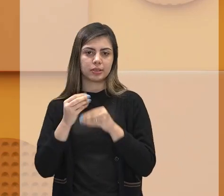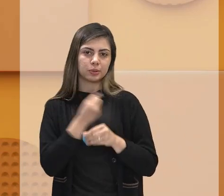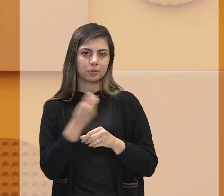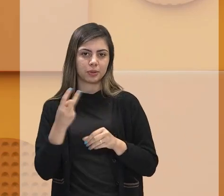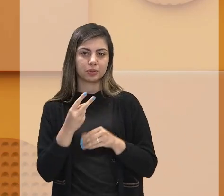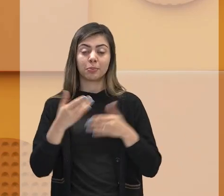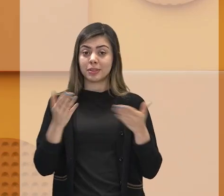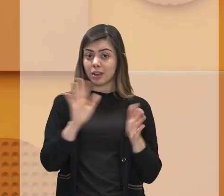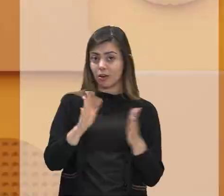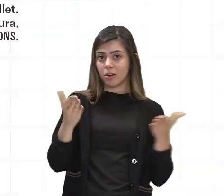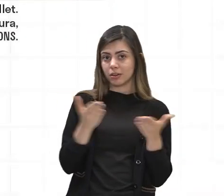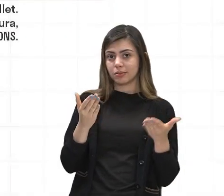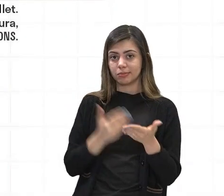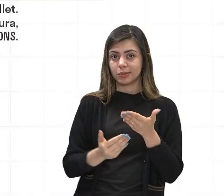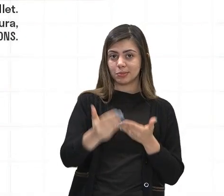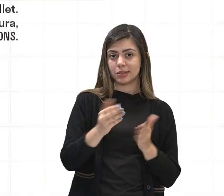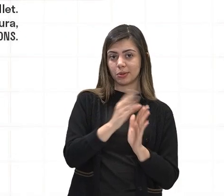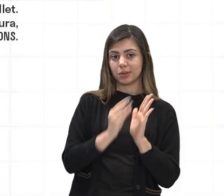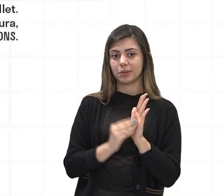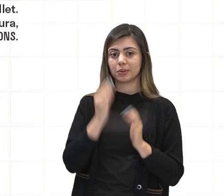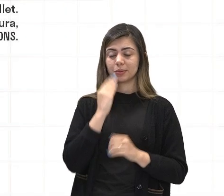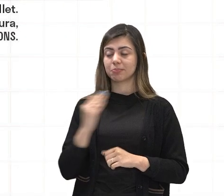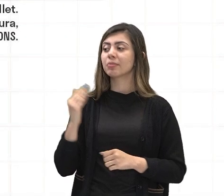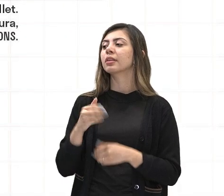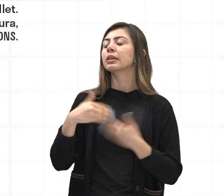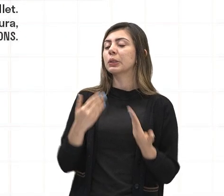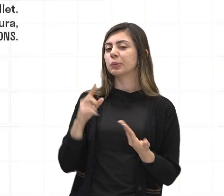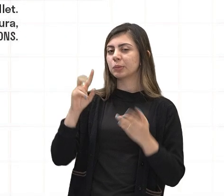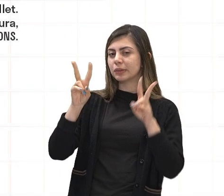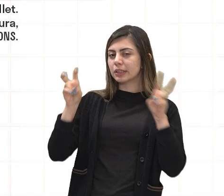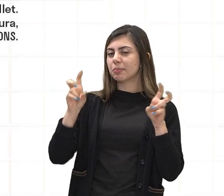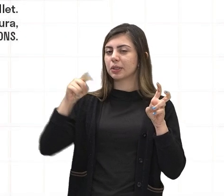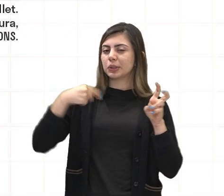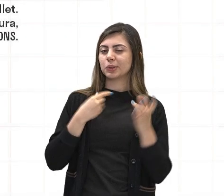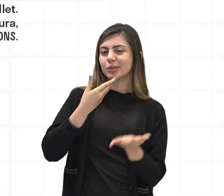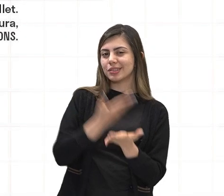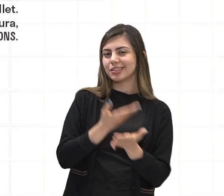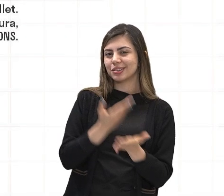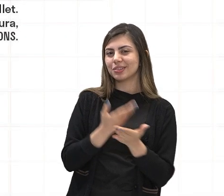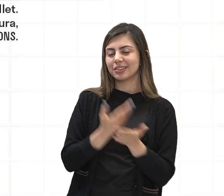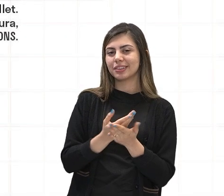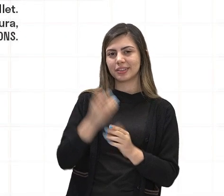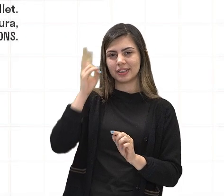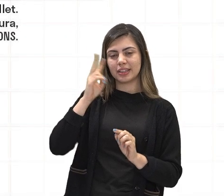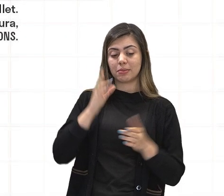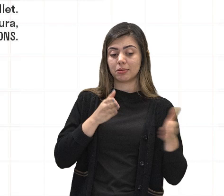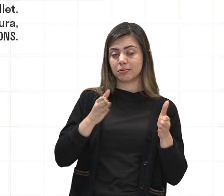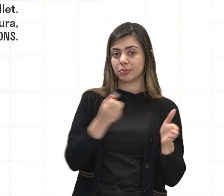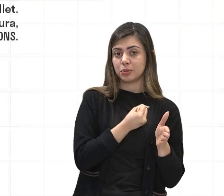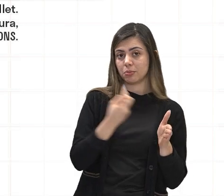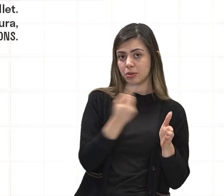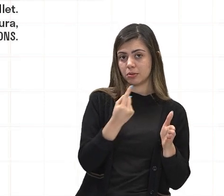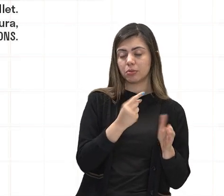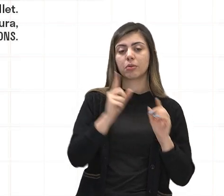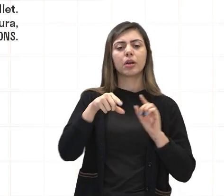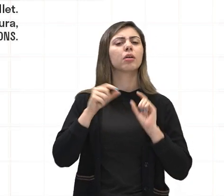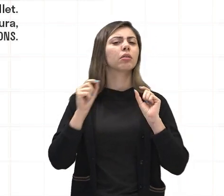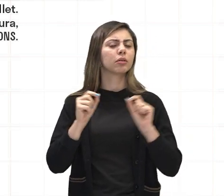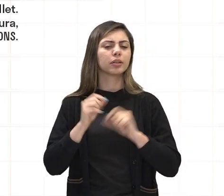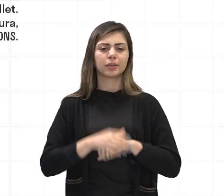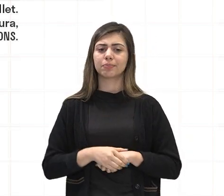nosso conteúdo? Um dos assuntos que nós verificamos durante a nossa unidade 1 foi a questão